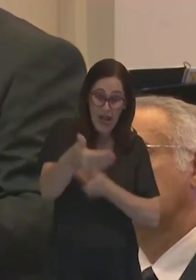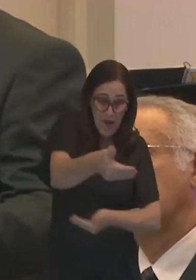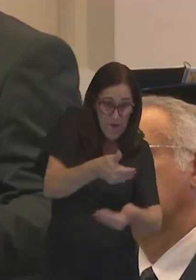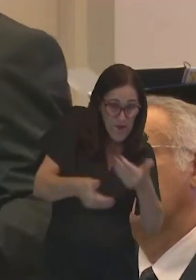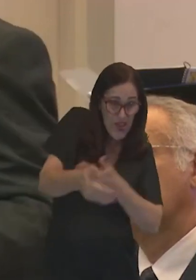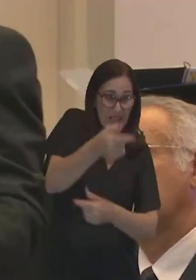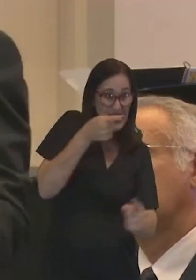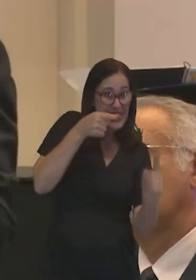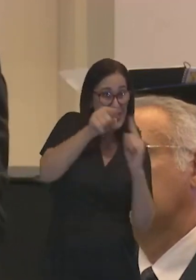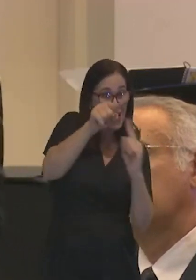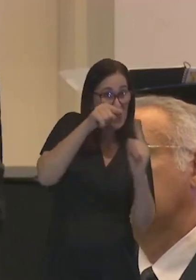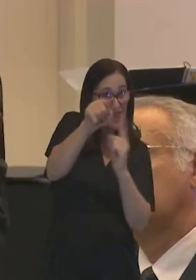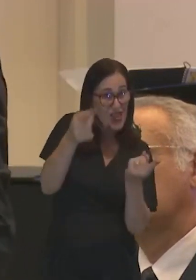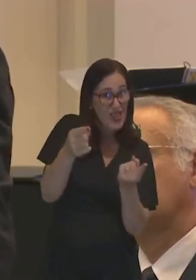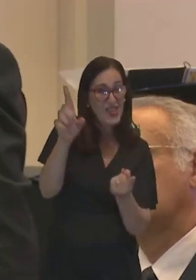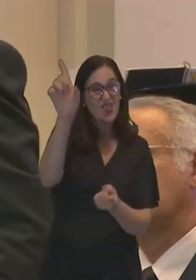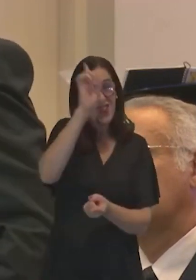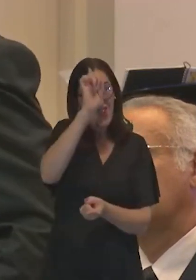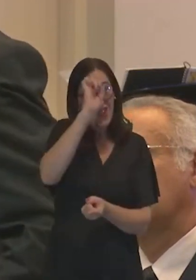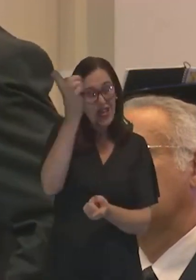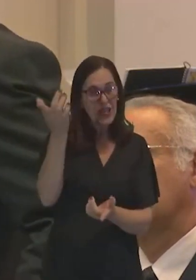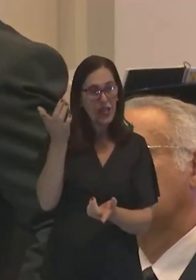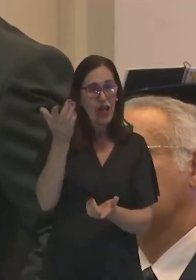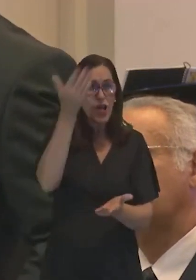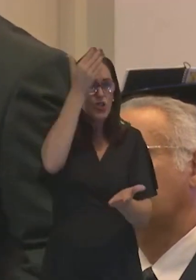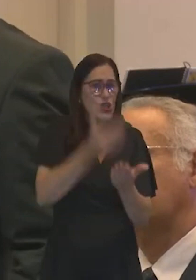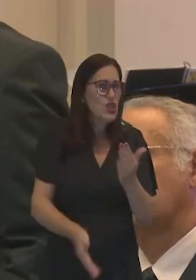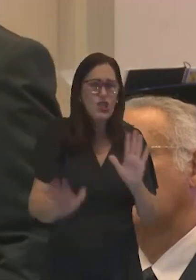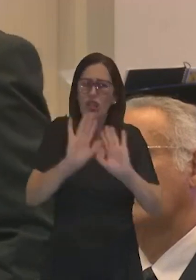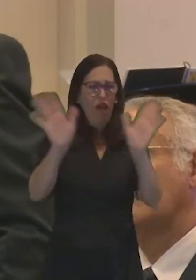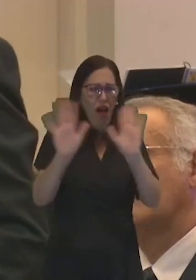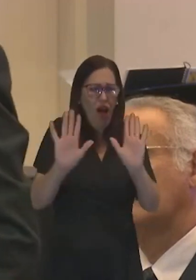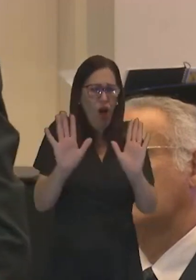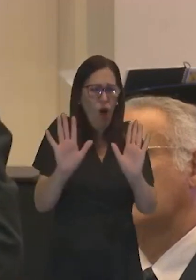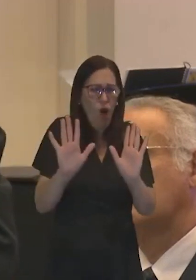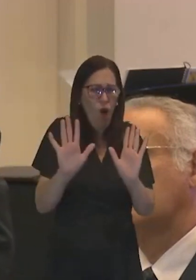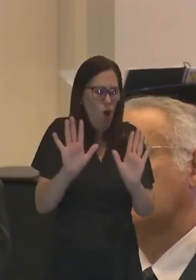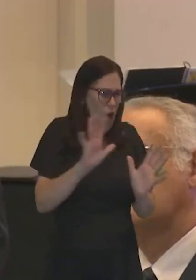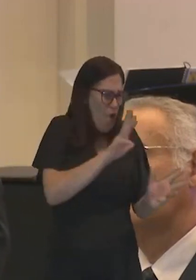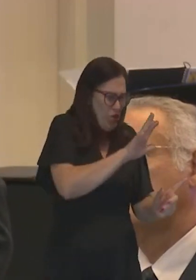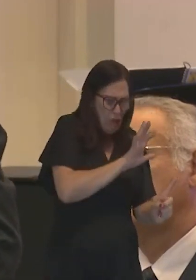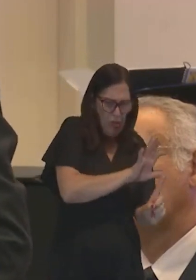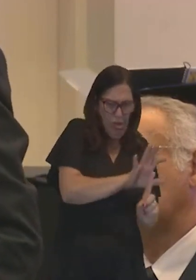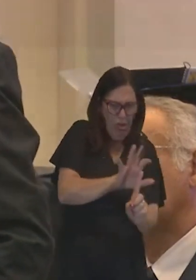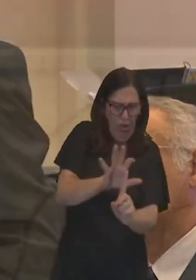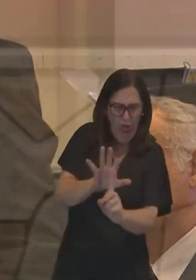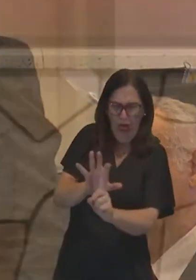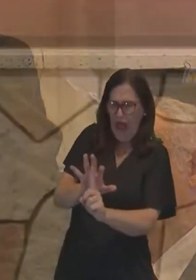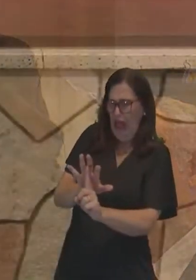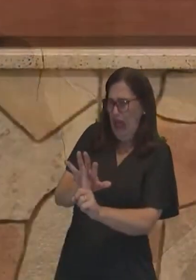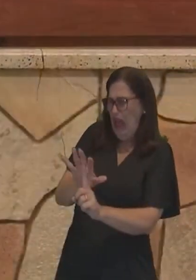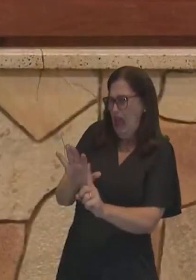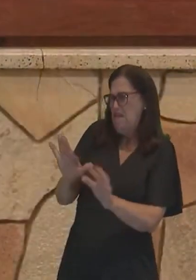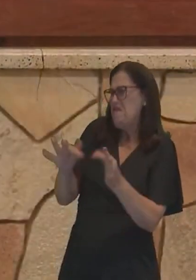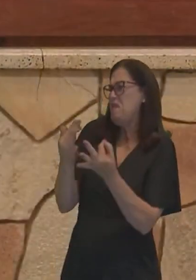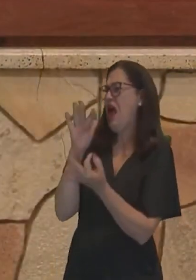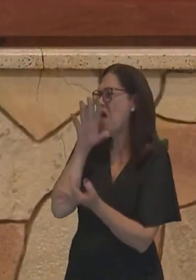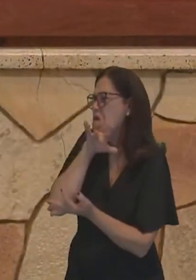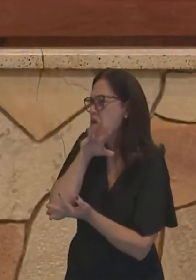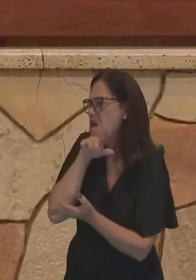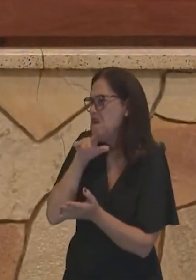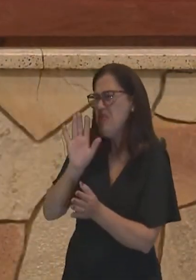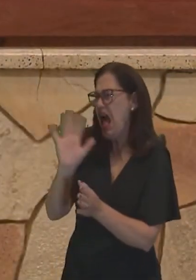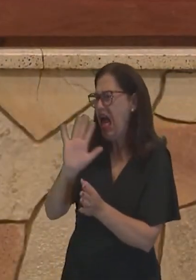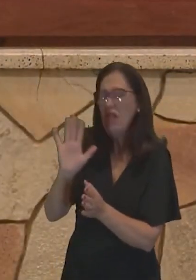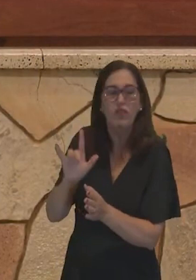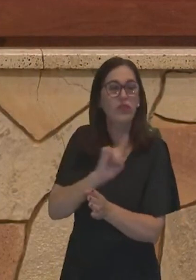os desafios do dia a dia. Não desistam, não deixem que este tempo que tem tentado denegrir cada vez mais e mais a figura